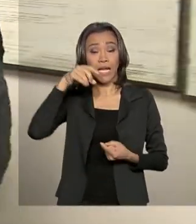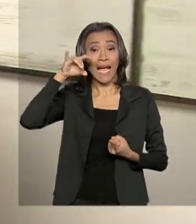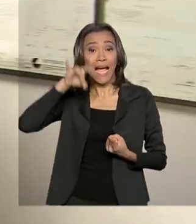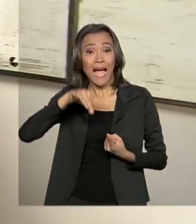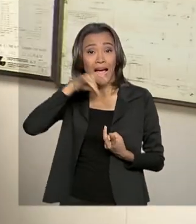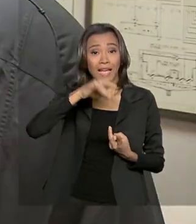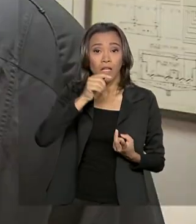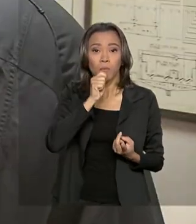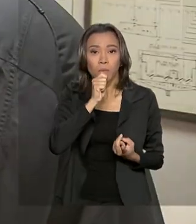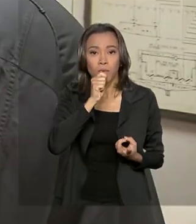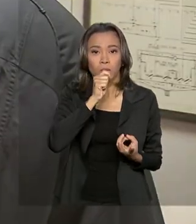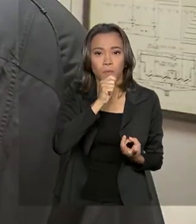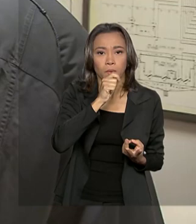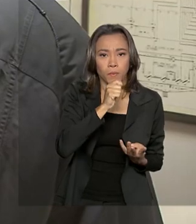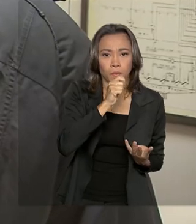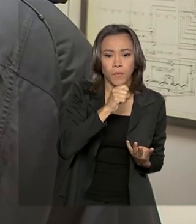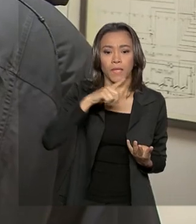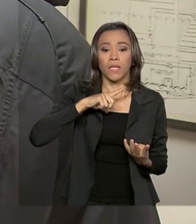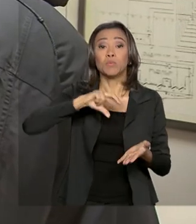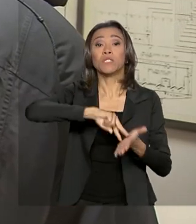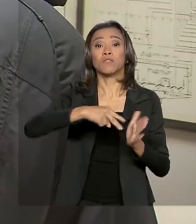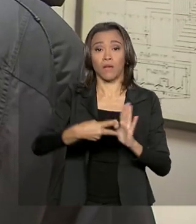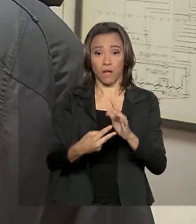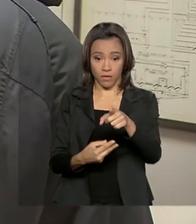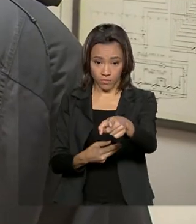um significado.